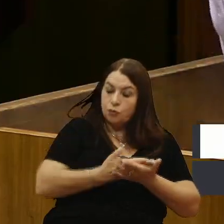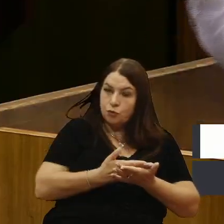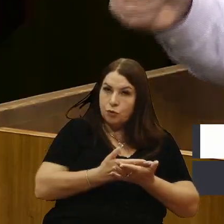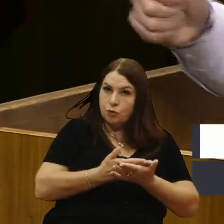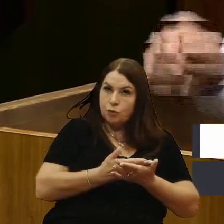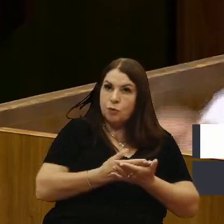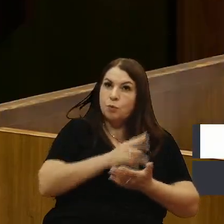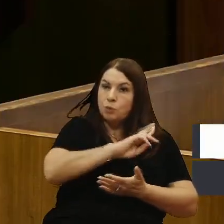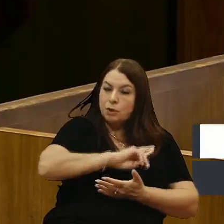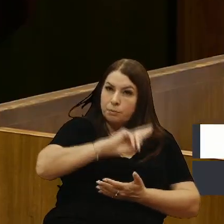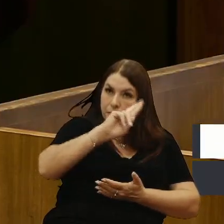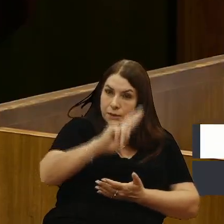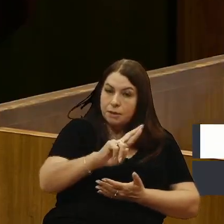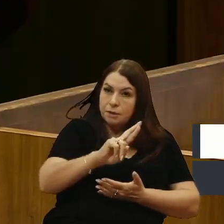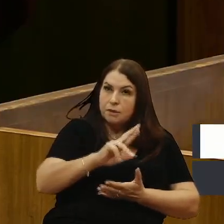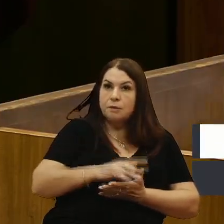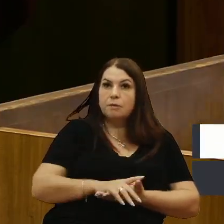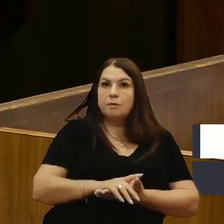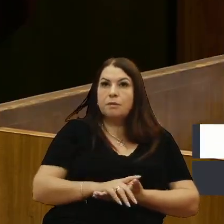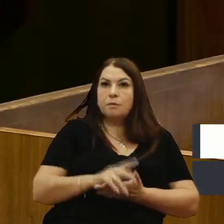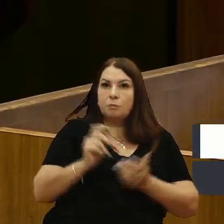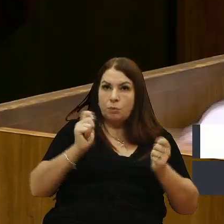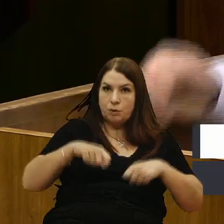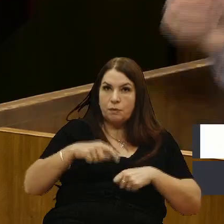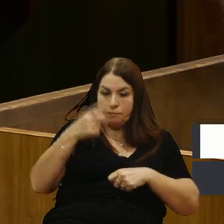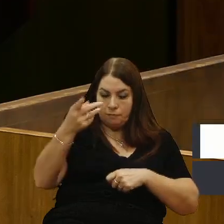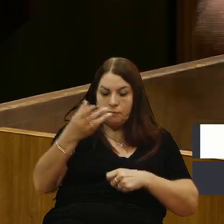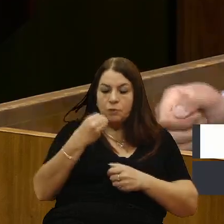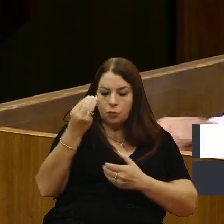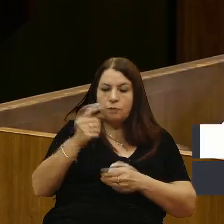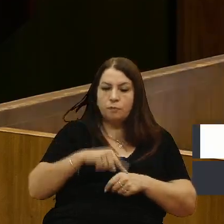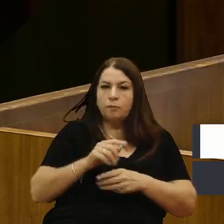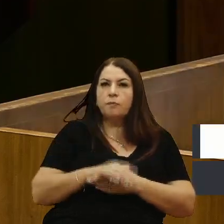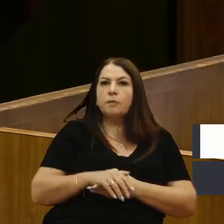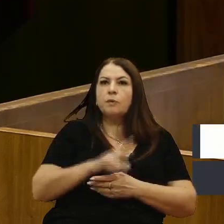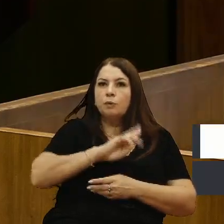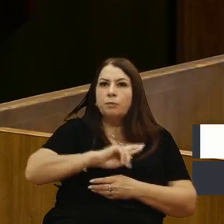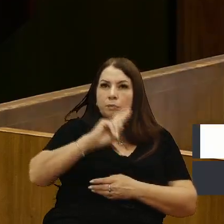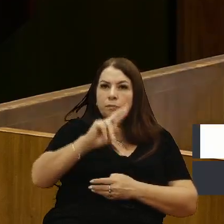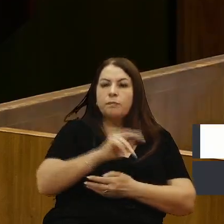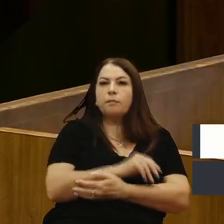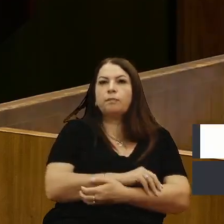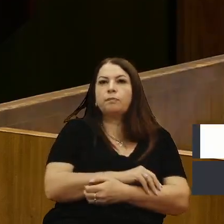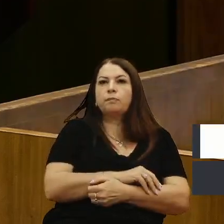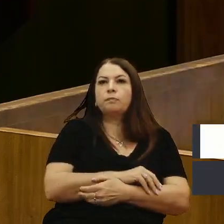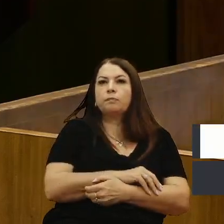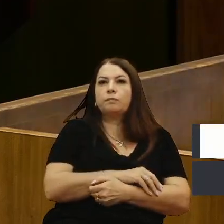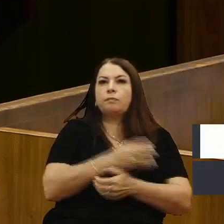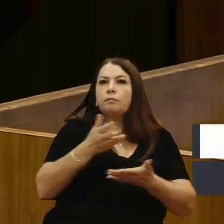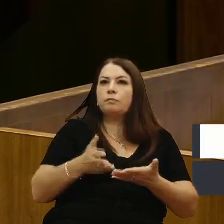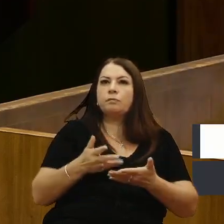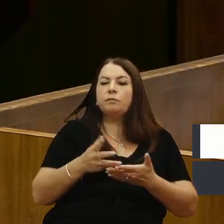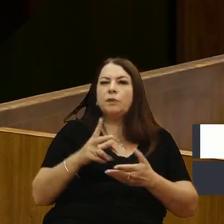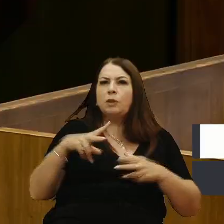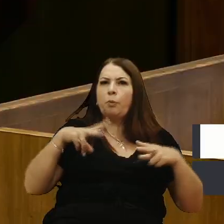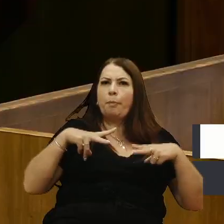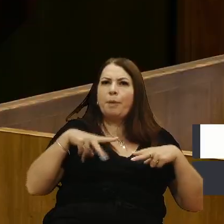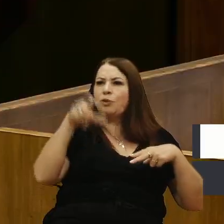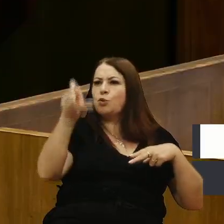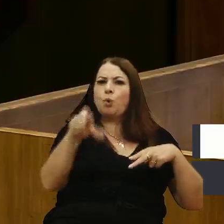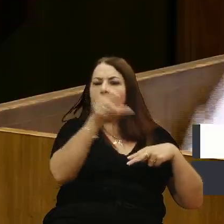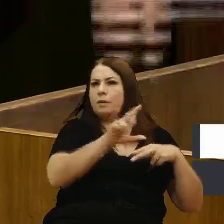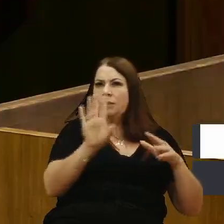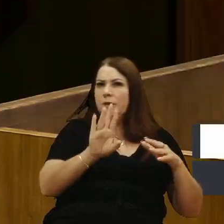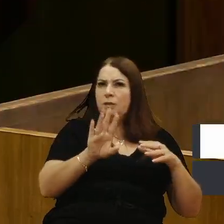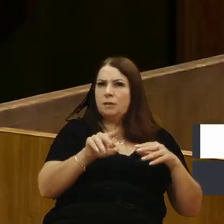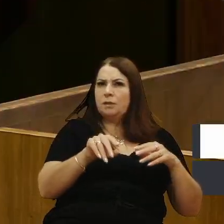aquilo que representa, se possível lhe passo, aquilo que representa. Agora não pessoalizo.